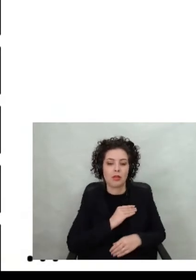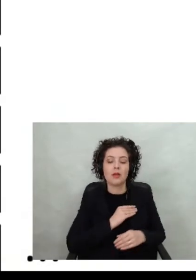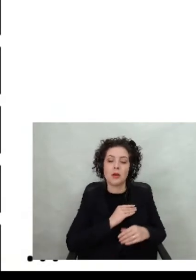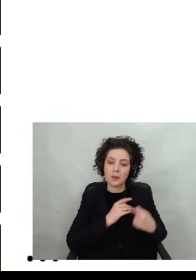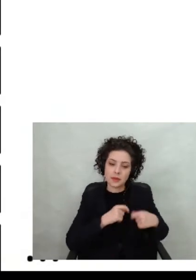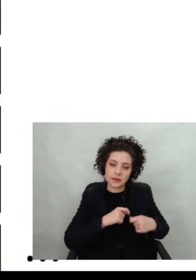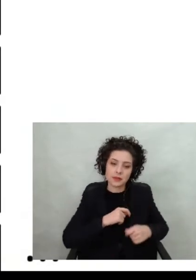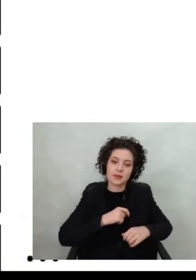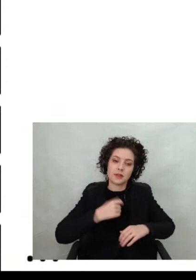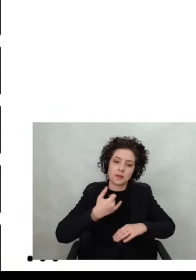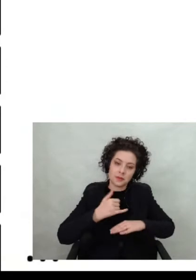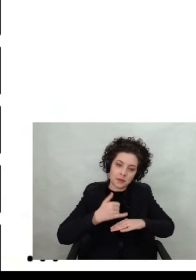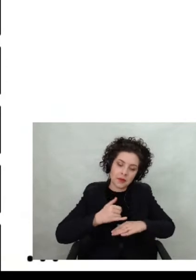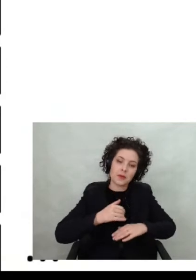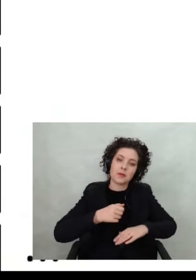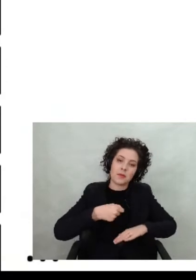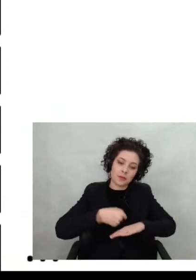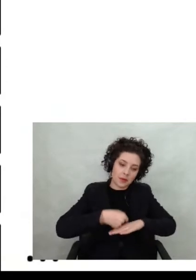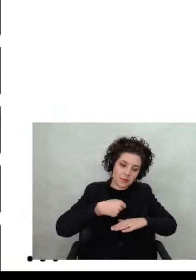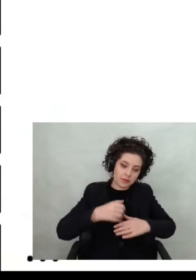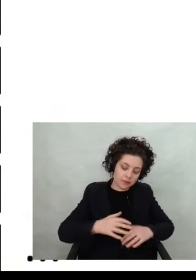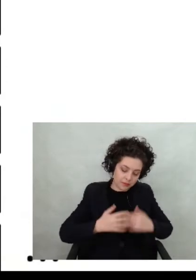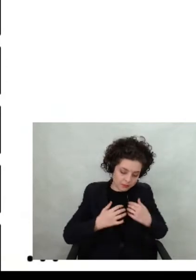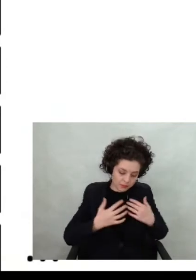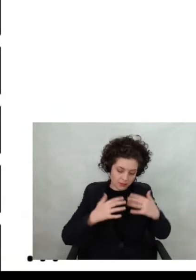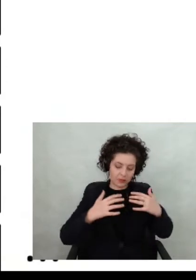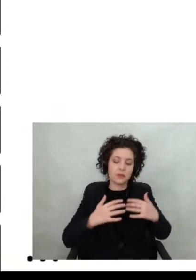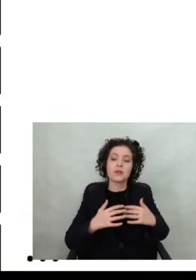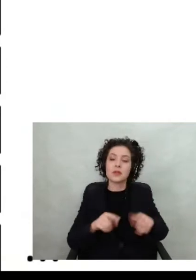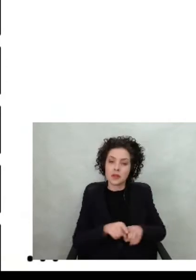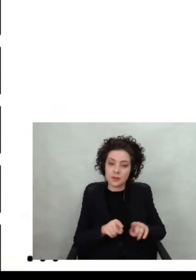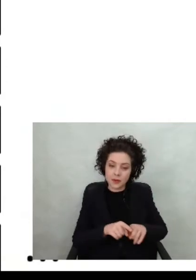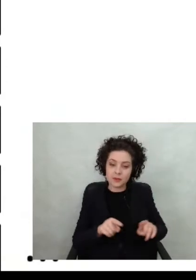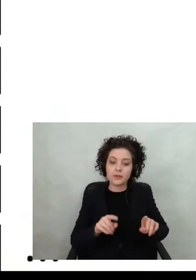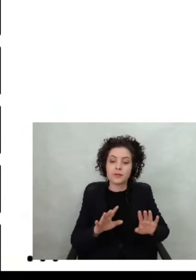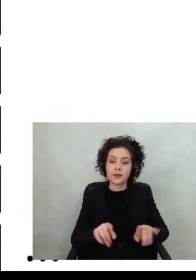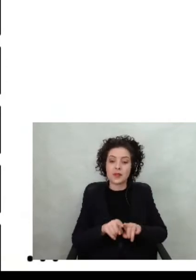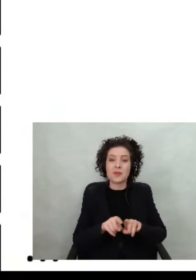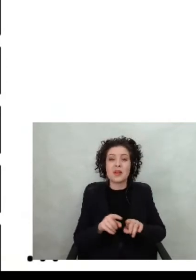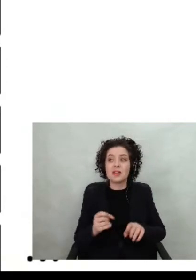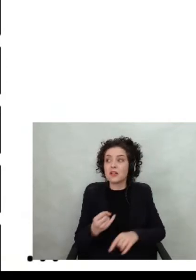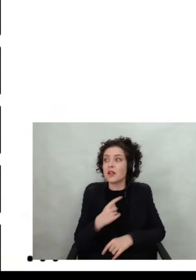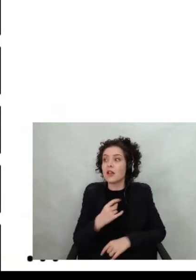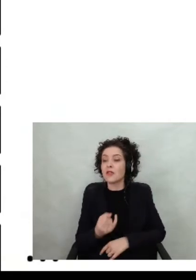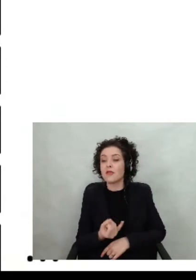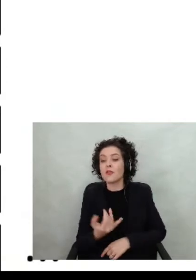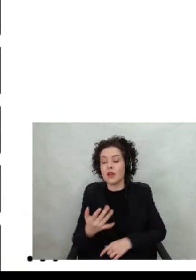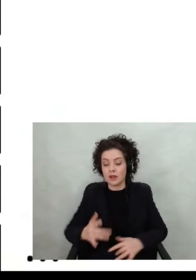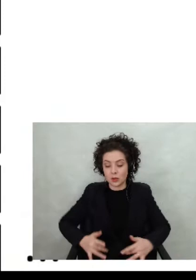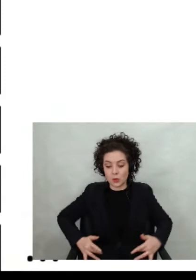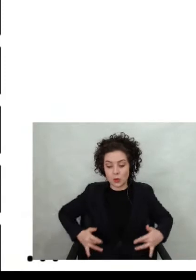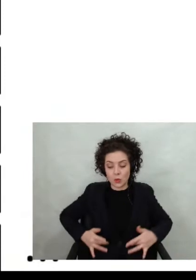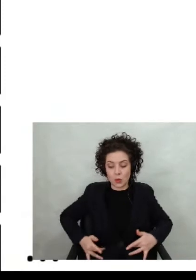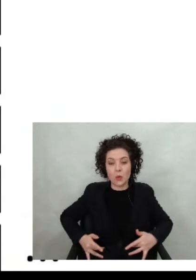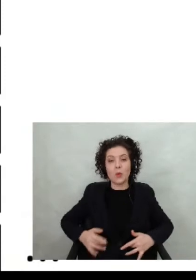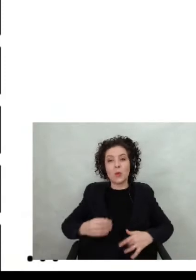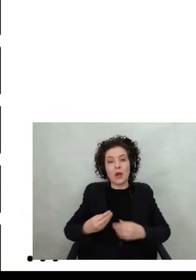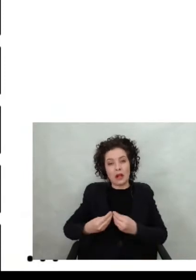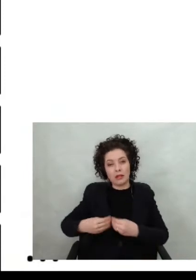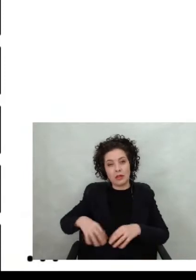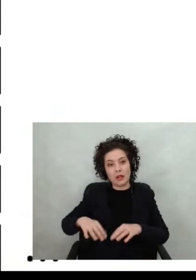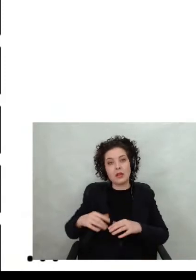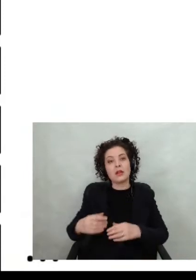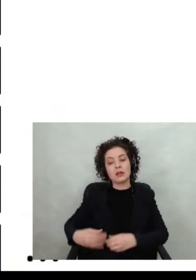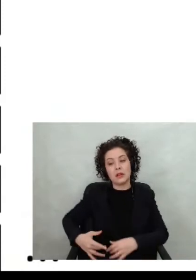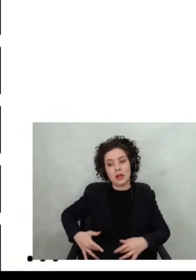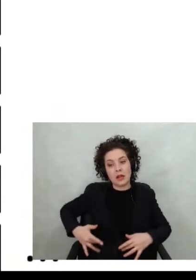o percentual de pacientes que faz disfunção renal é muito acima do que normalmente nós veríamos numa